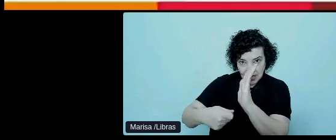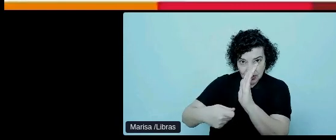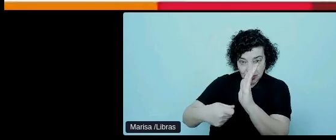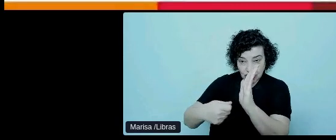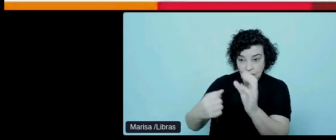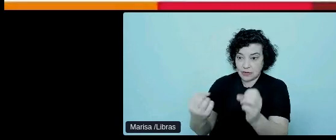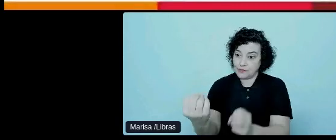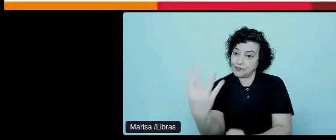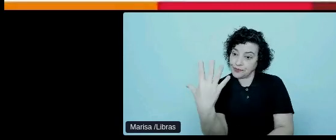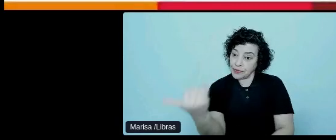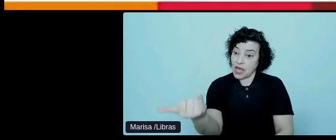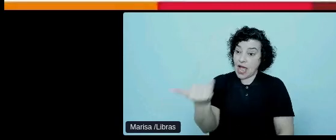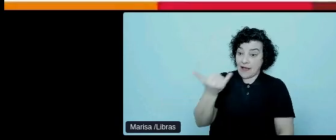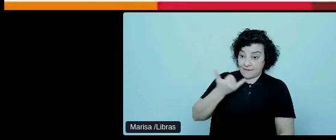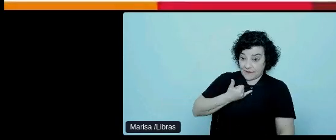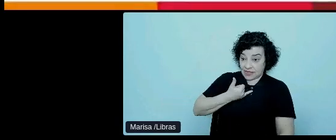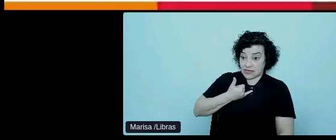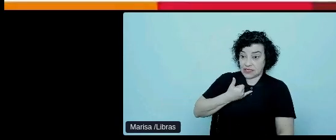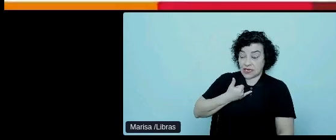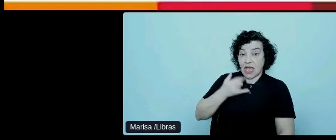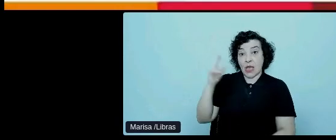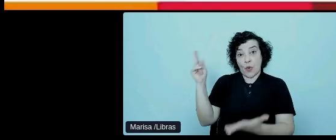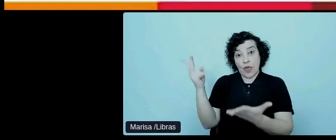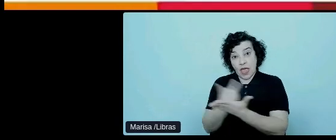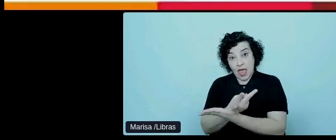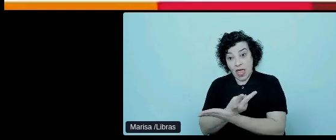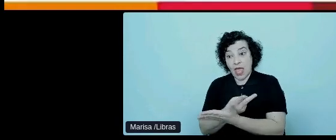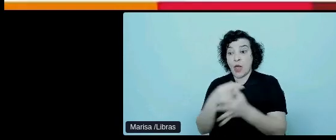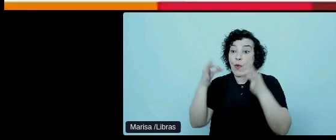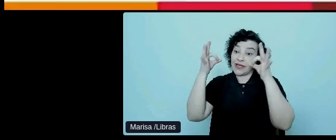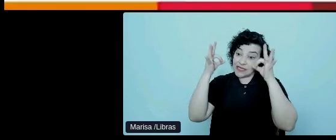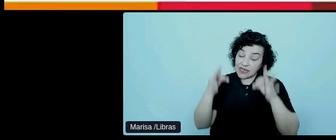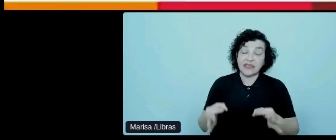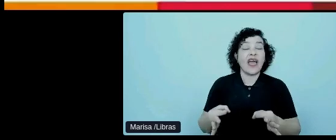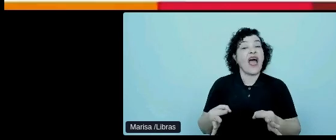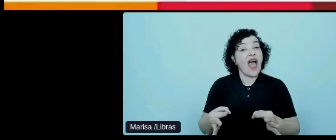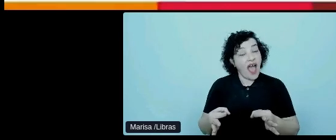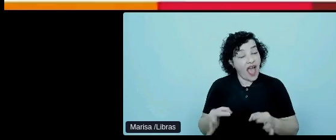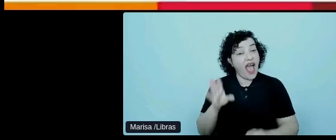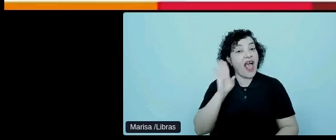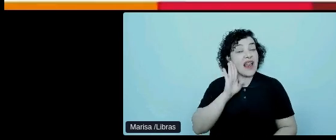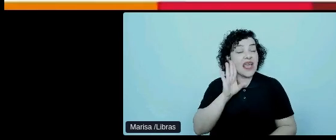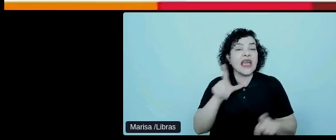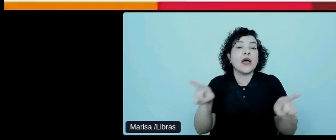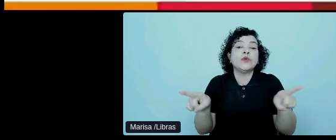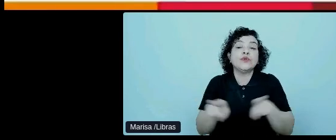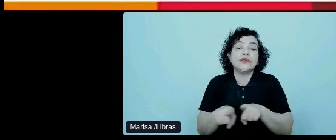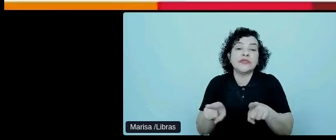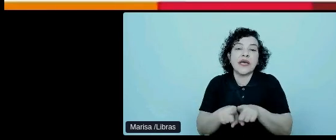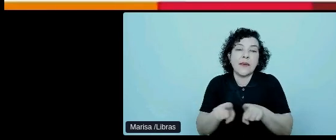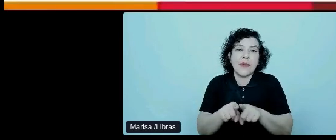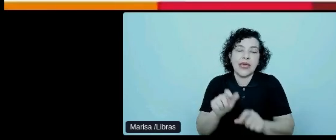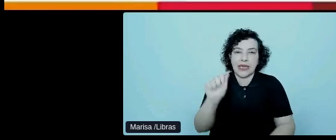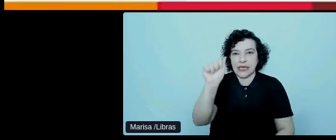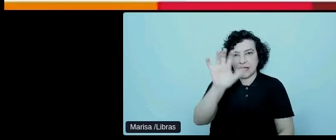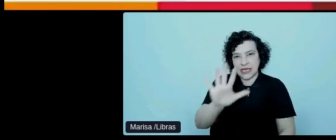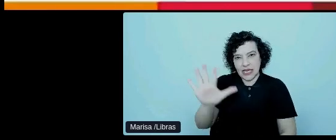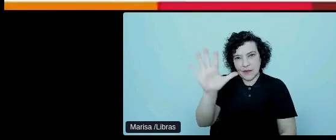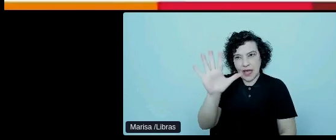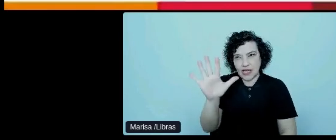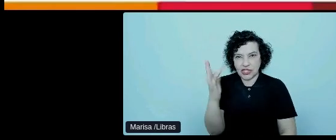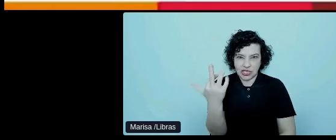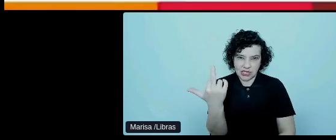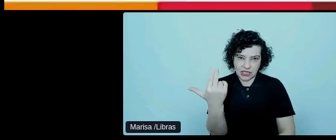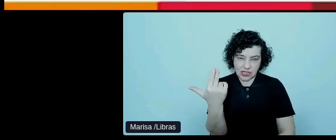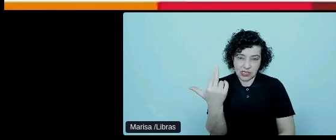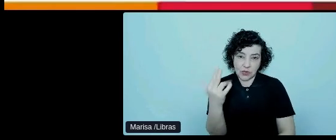você errou, tá? Outra coisa que ela fala que é bem interessante é, por exemplo, eu tenho a mesma imagem, só que eu vou usar para